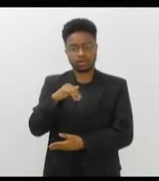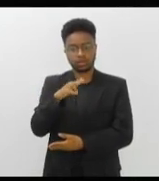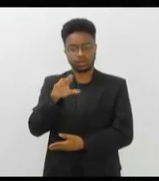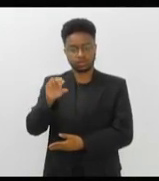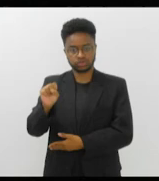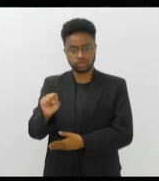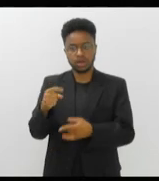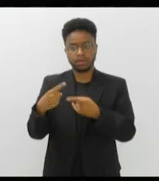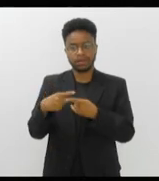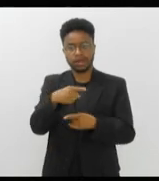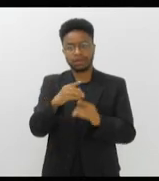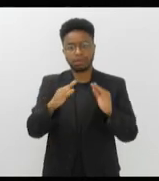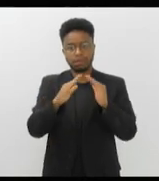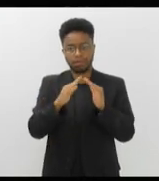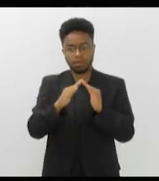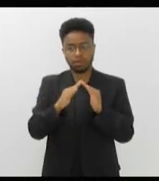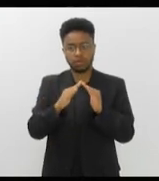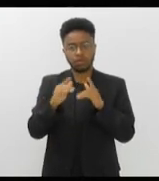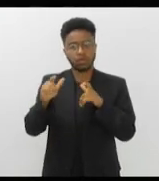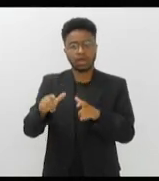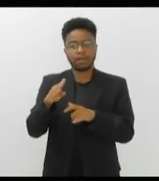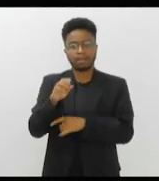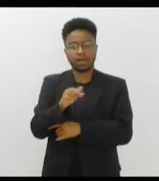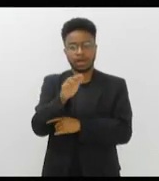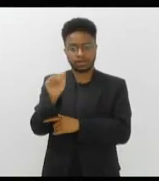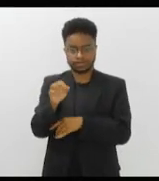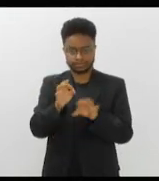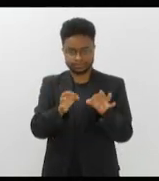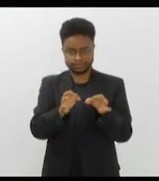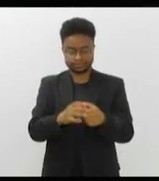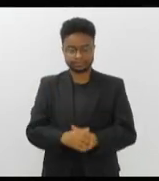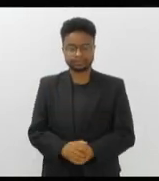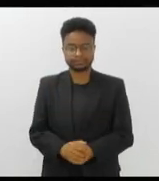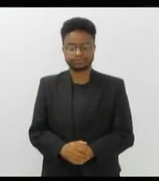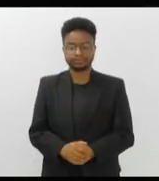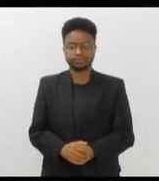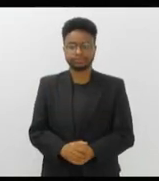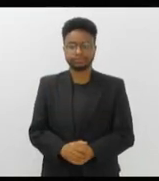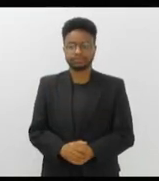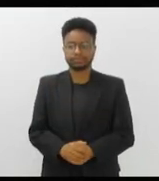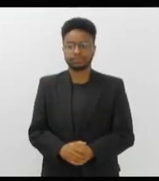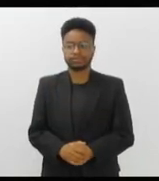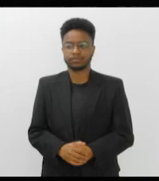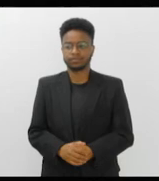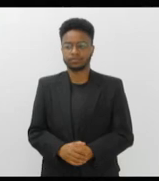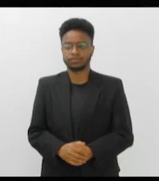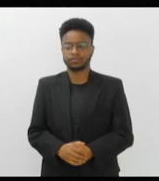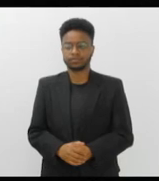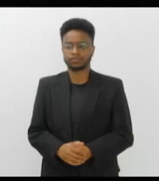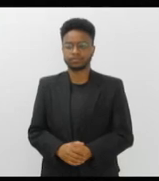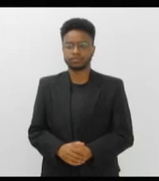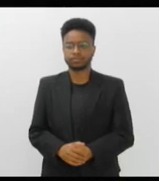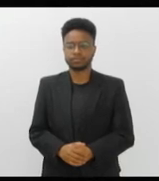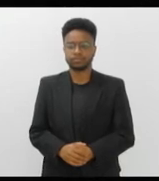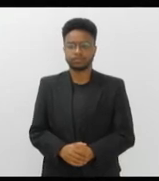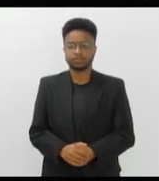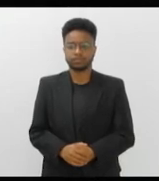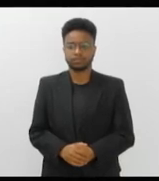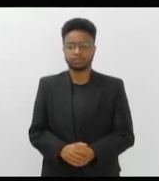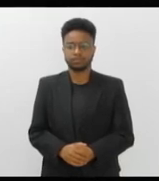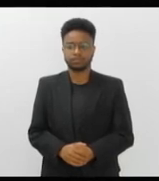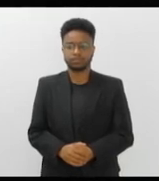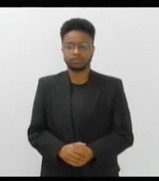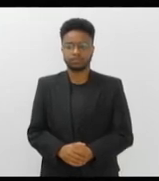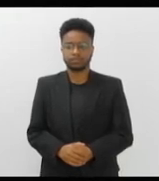mora lá na gloriosa Barra da Tijuca né olha o